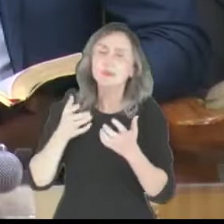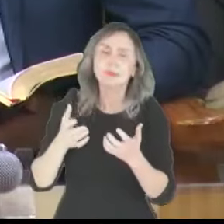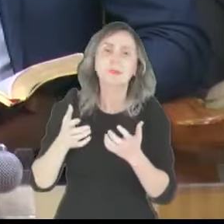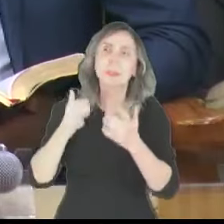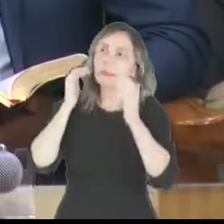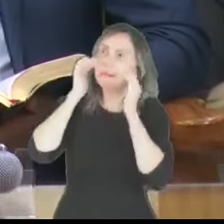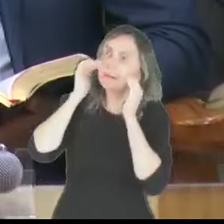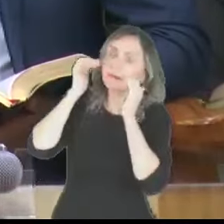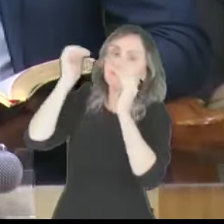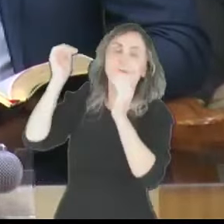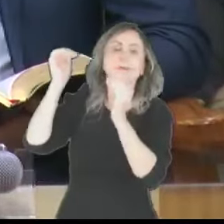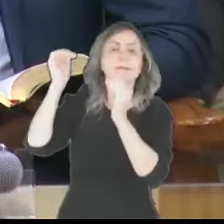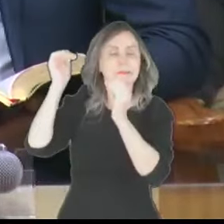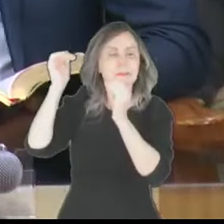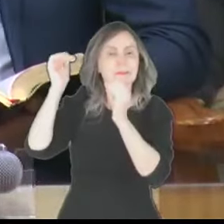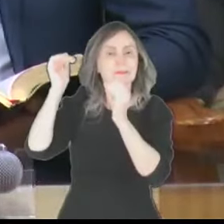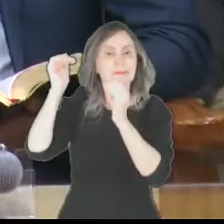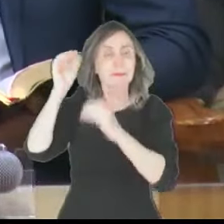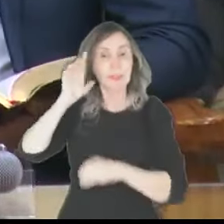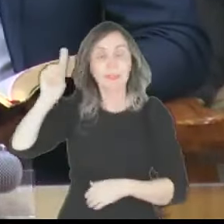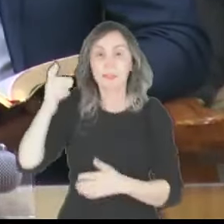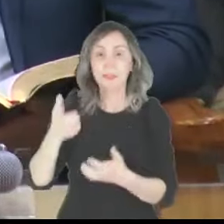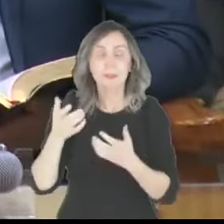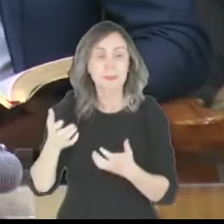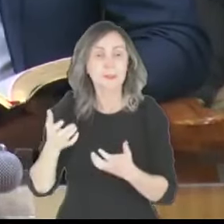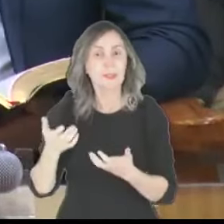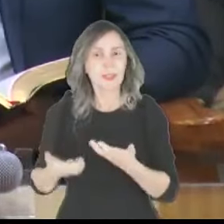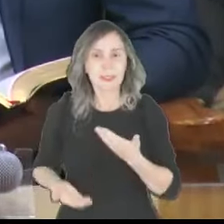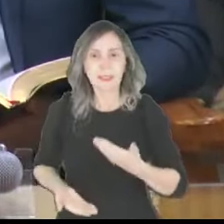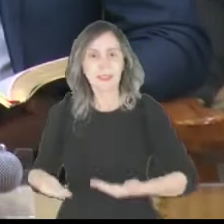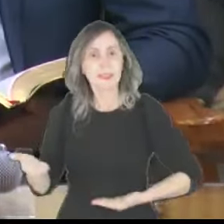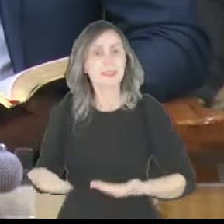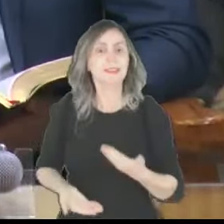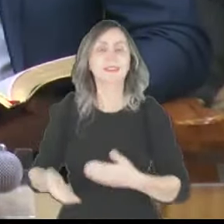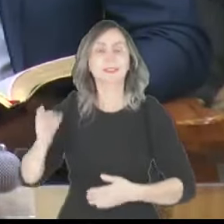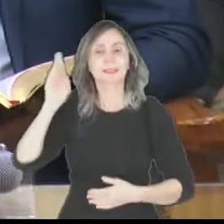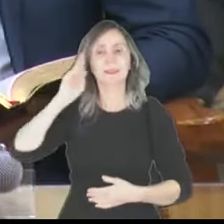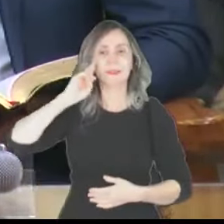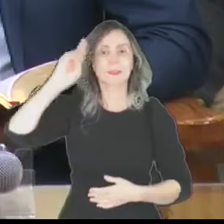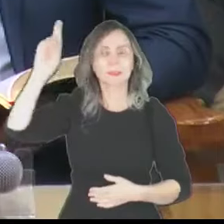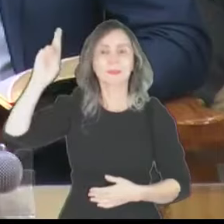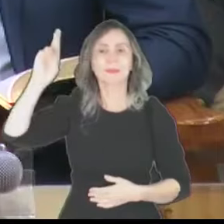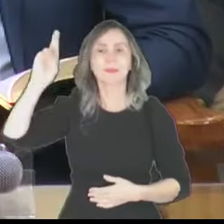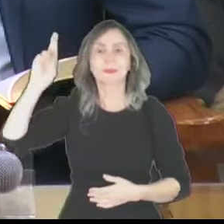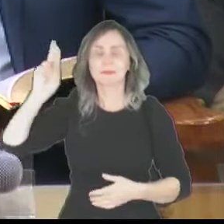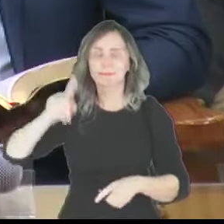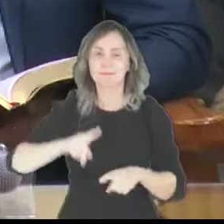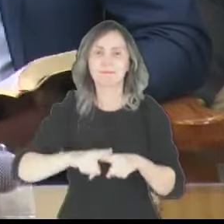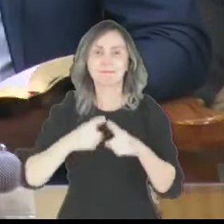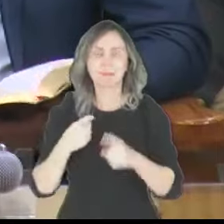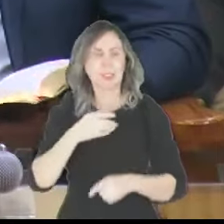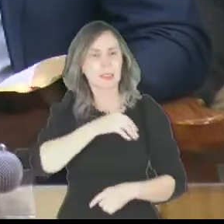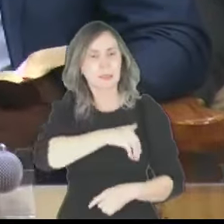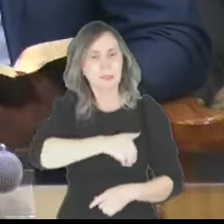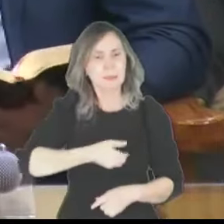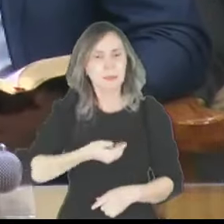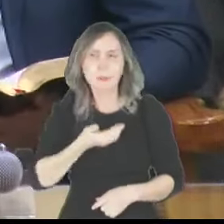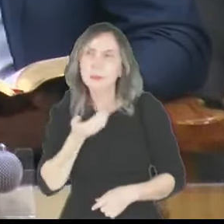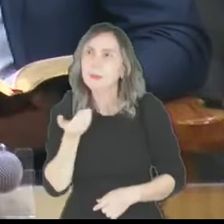A Deus Deus quer Uma juventude Que sirva O Senhor Mas ele quer Uma juventude Consagrada Uma juventude